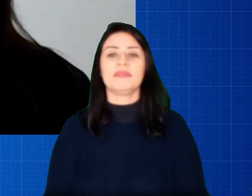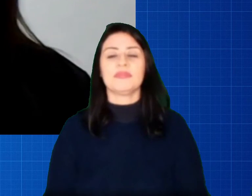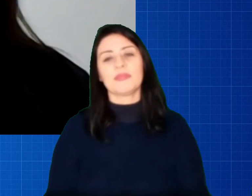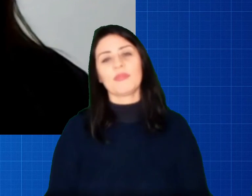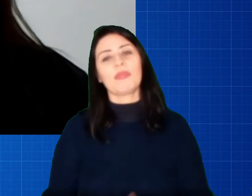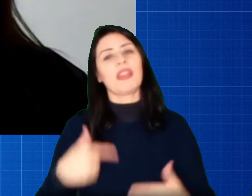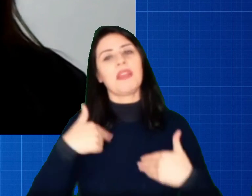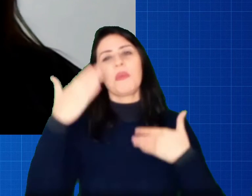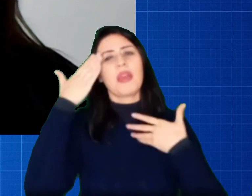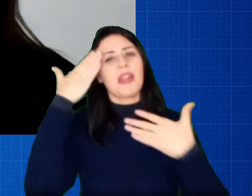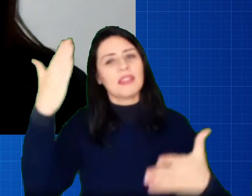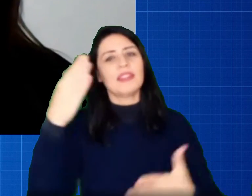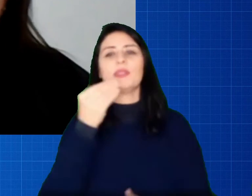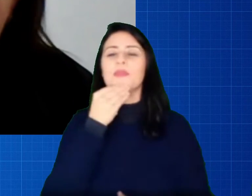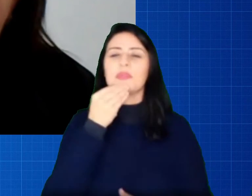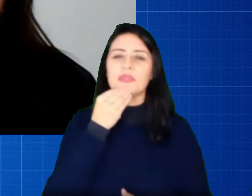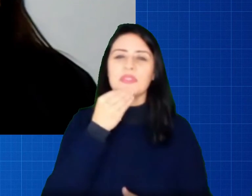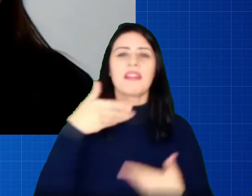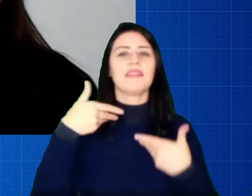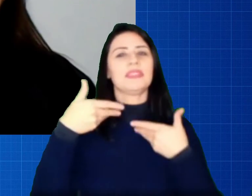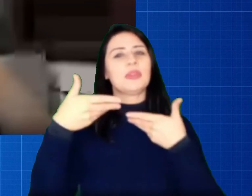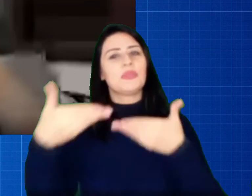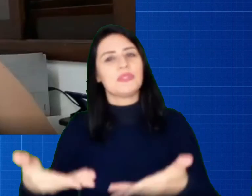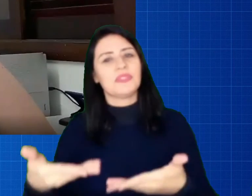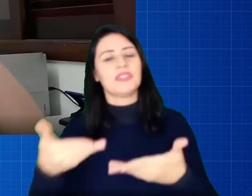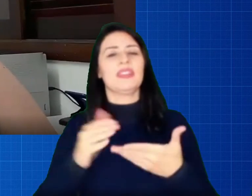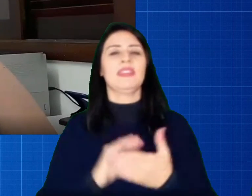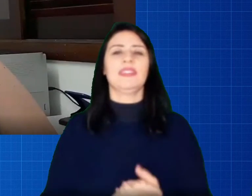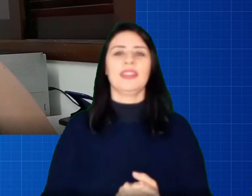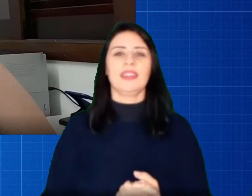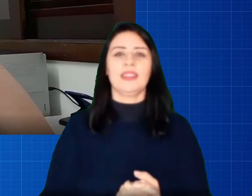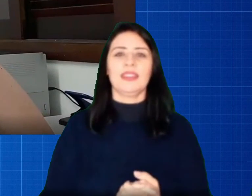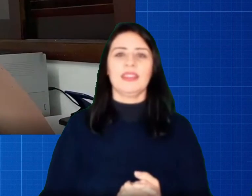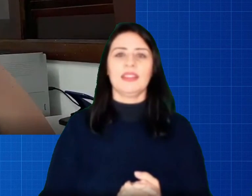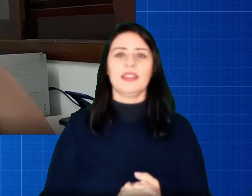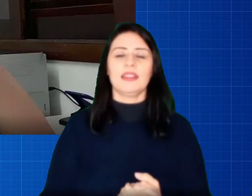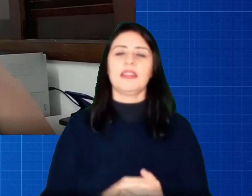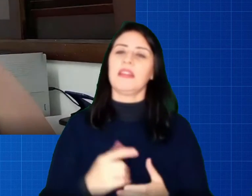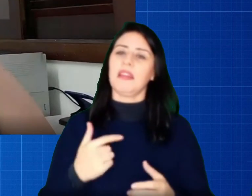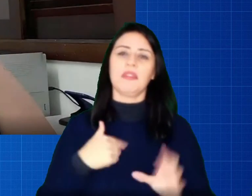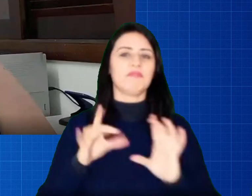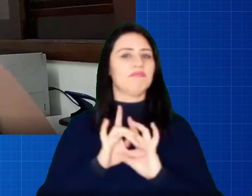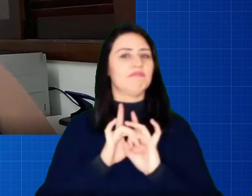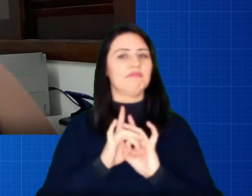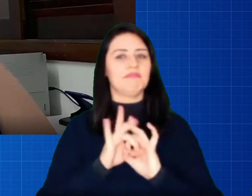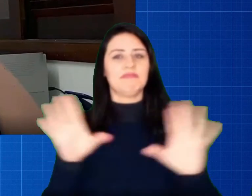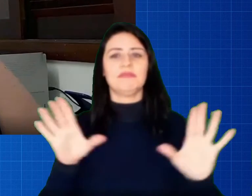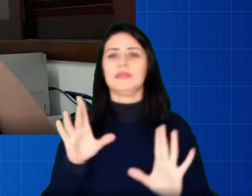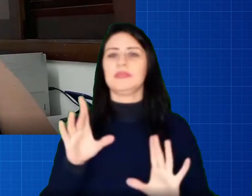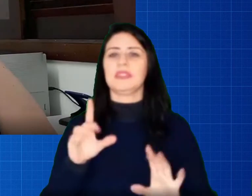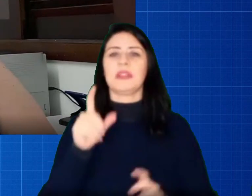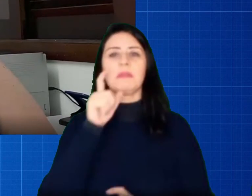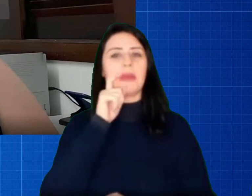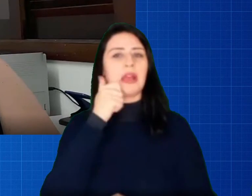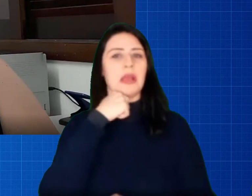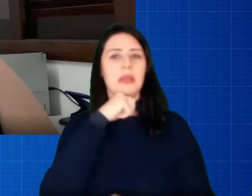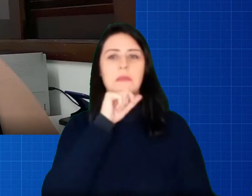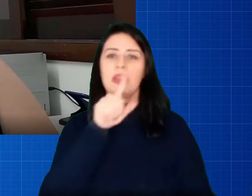a saudação final e daí a gente já faz o encerramento. Agradeço a oportunidade, agradeço o